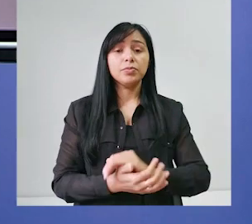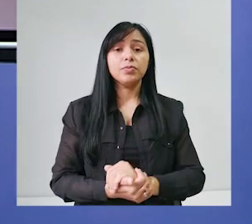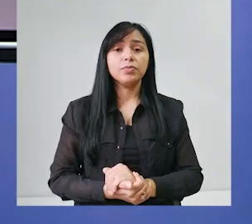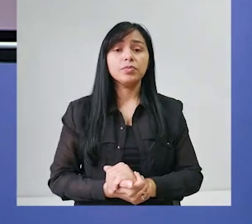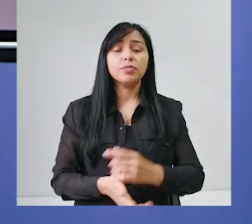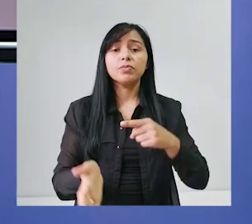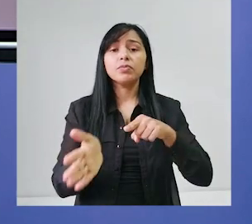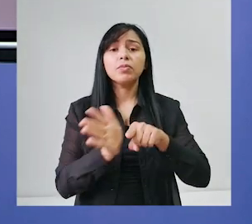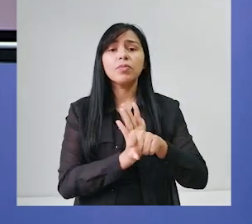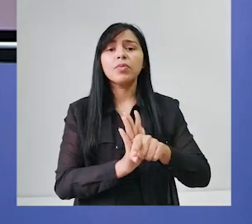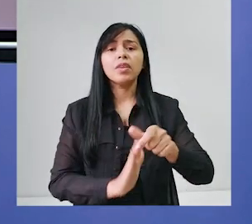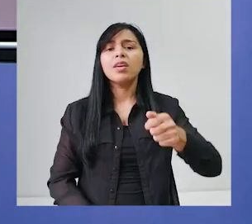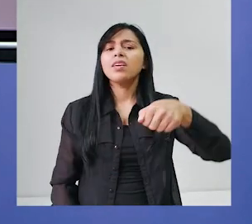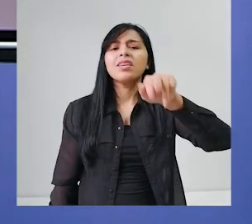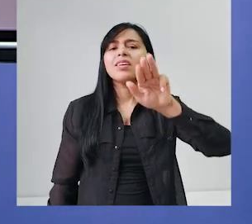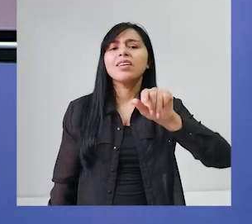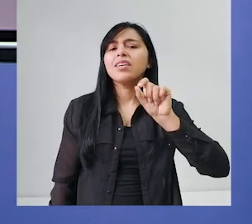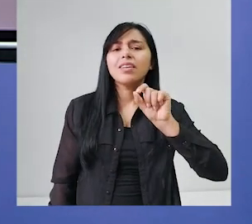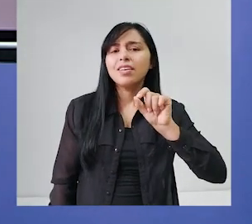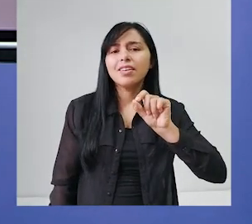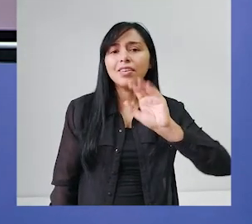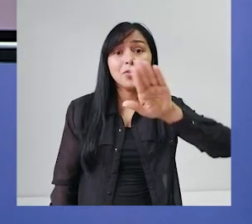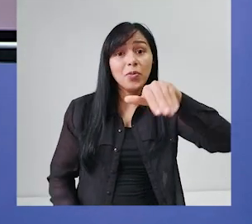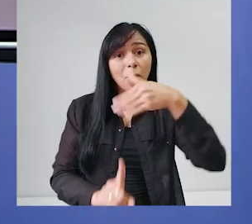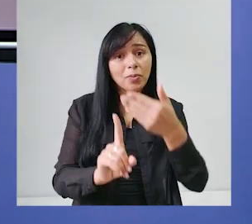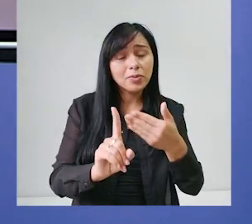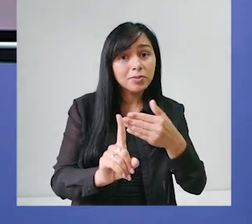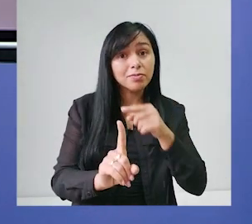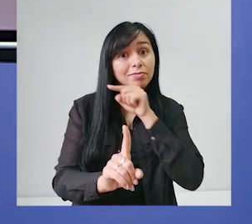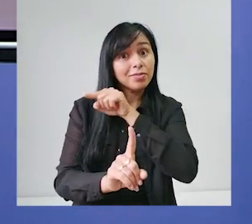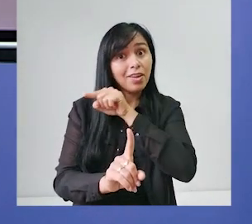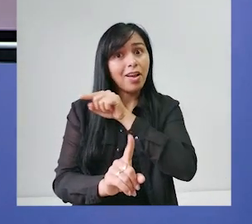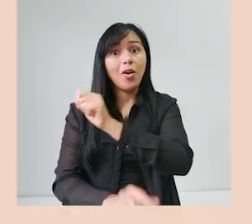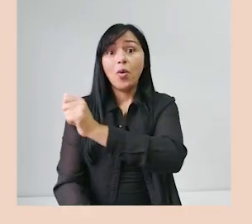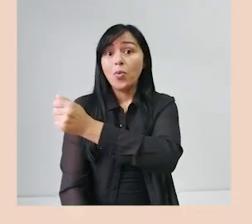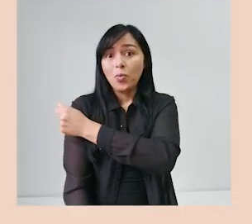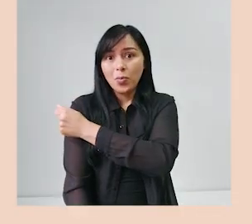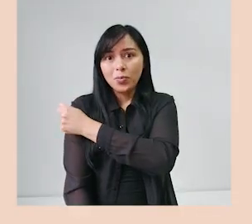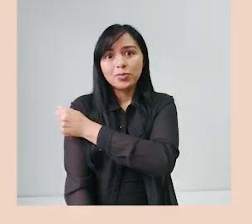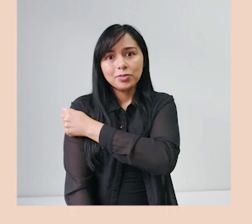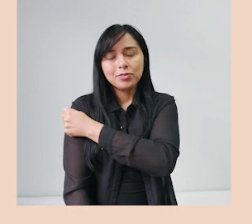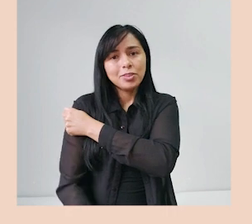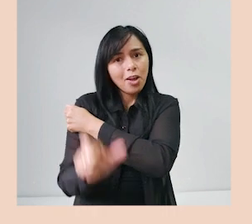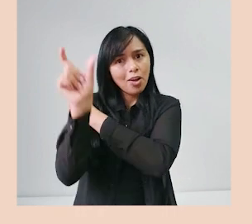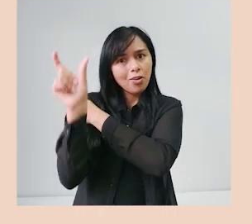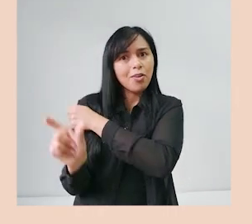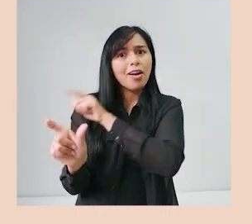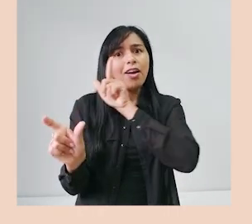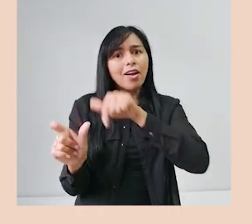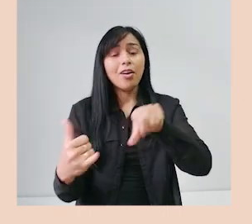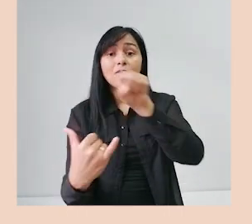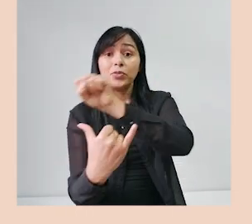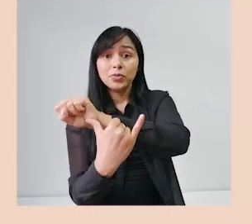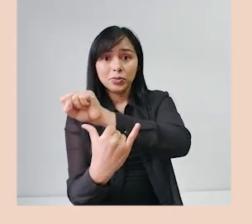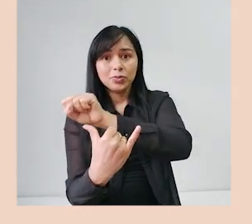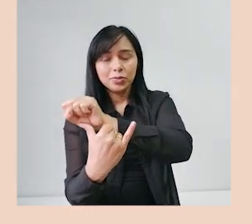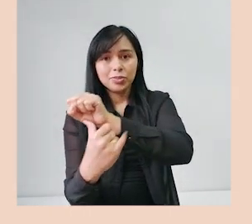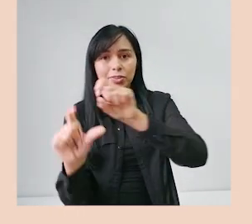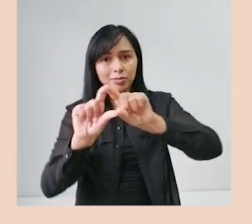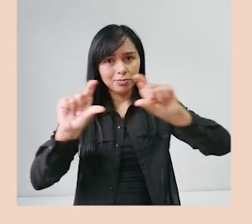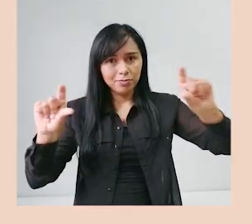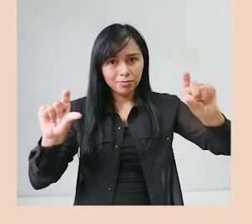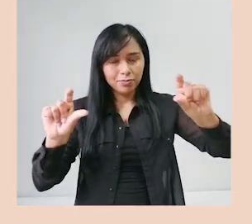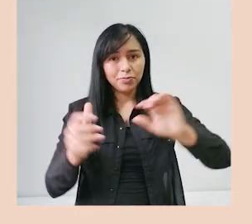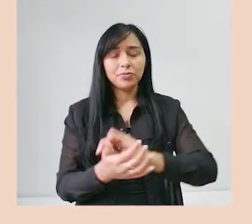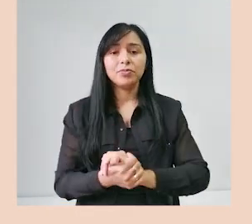quem homenageou o professor sobre quem estamos falando os alunos portanto os alunos é o sujeito